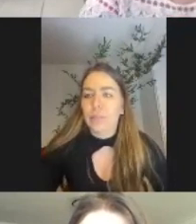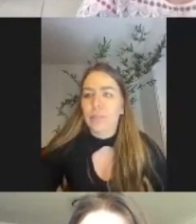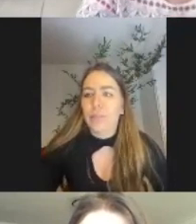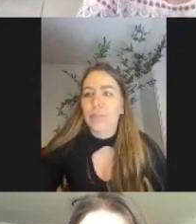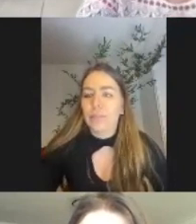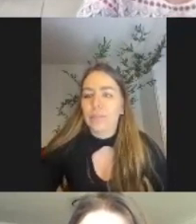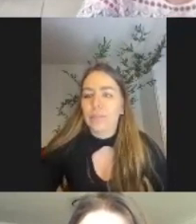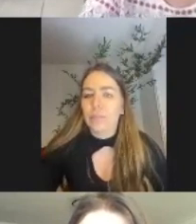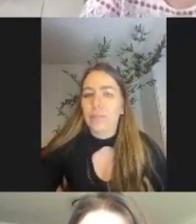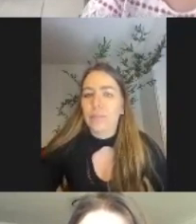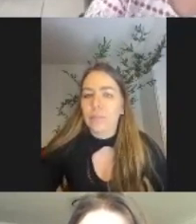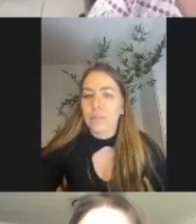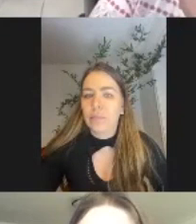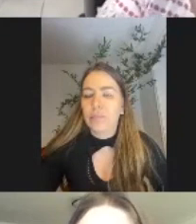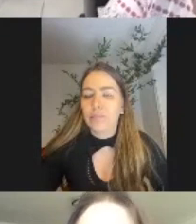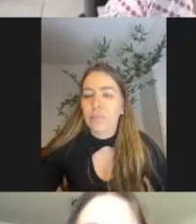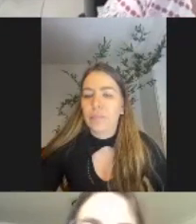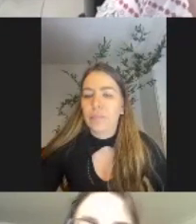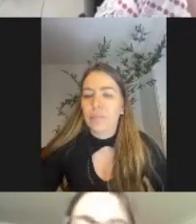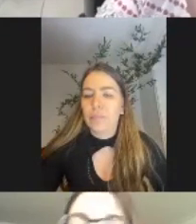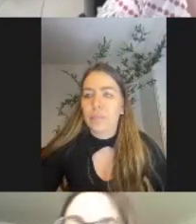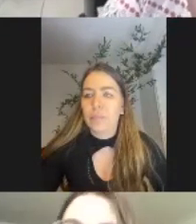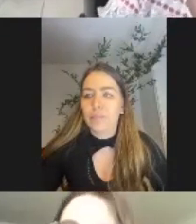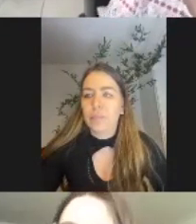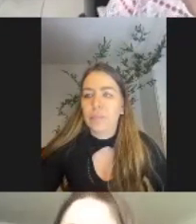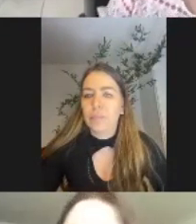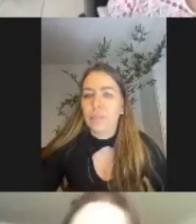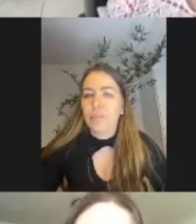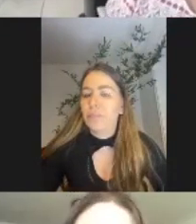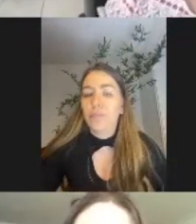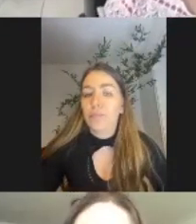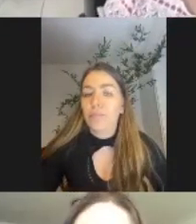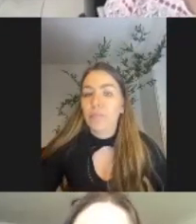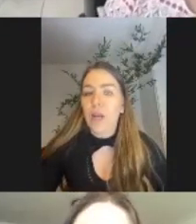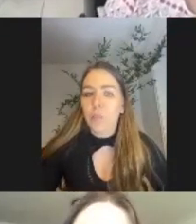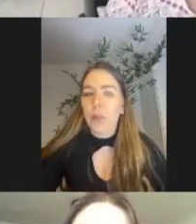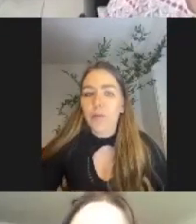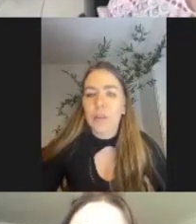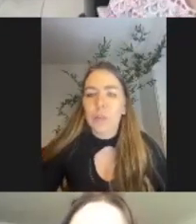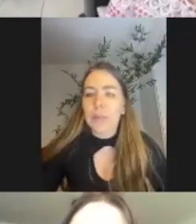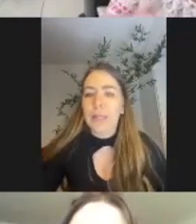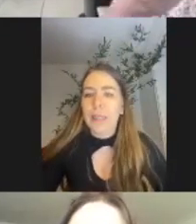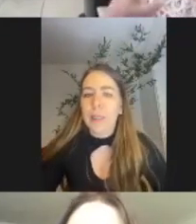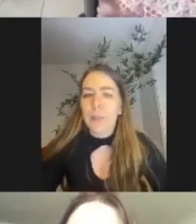tá? Dé, quer falar alguma coisa, amiga?